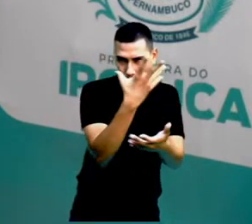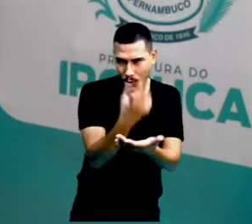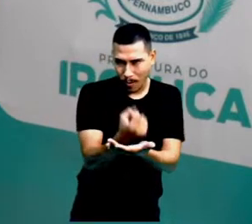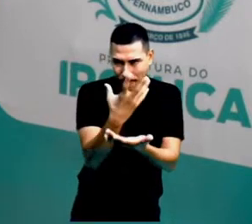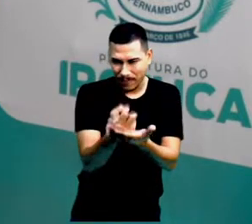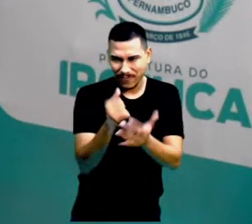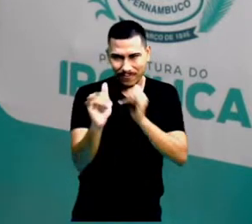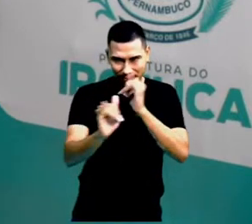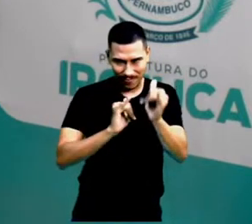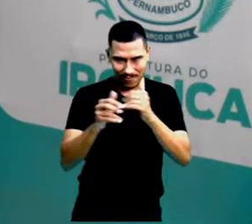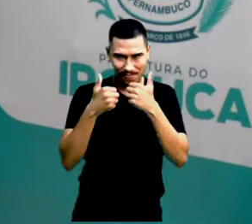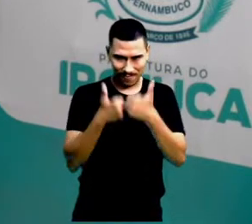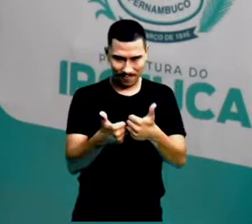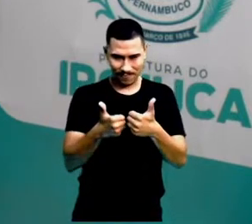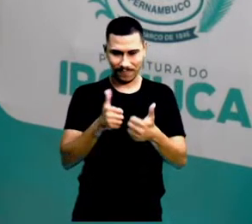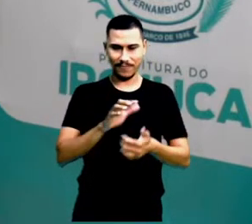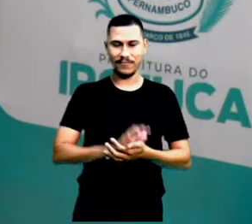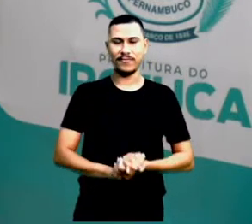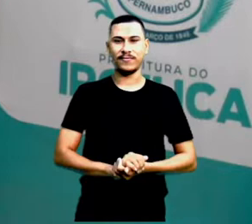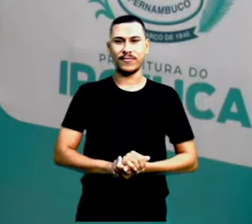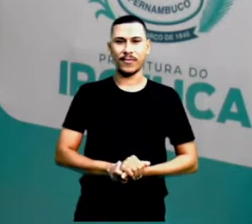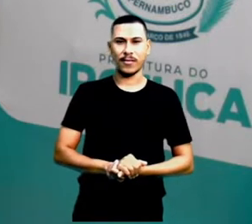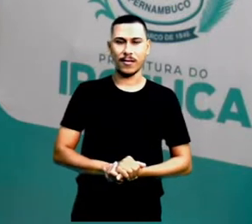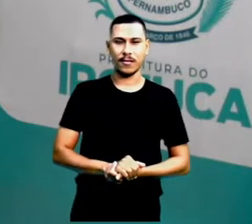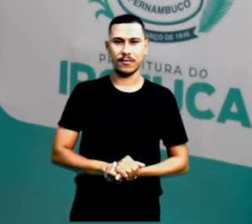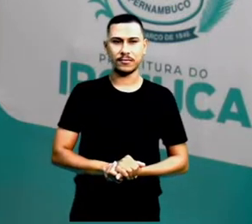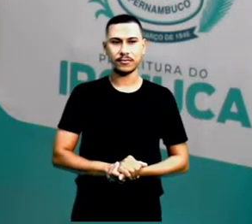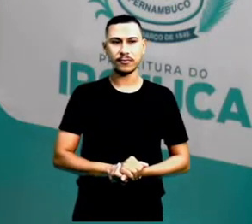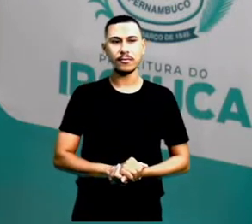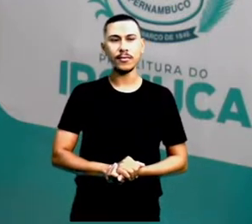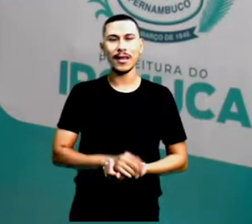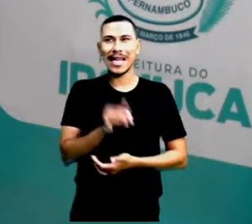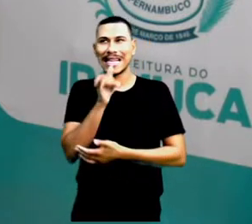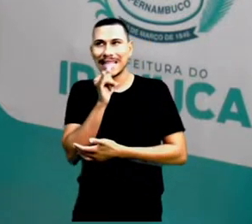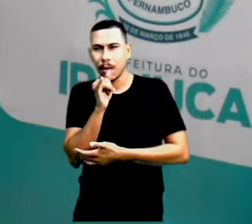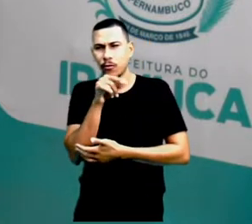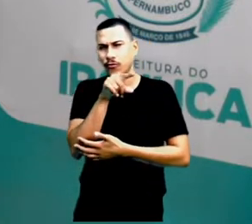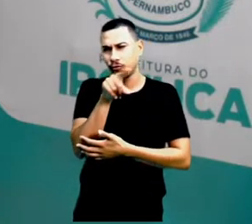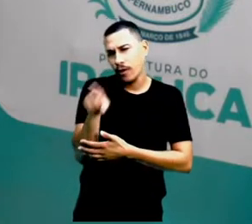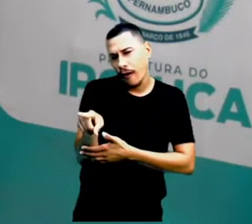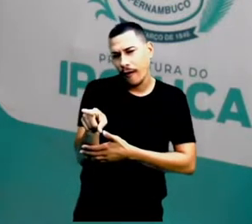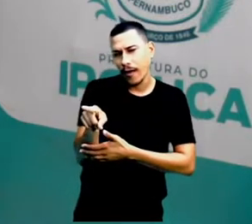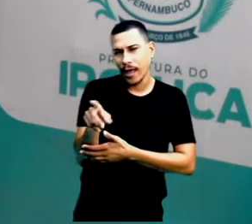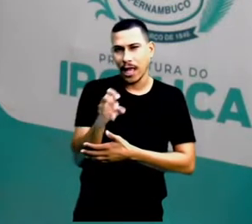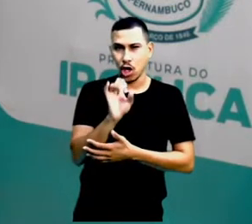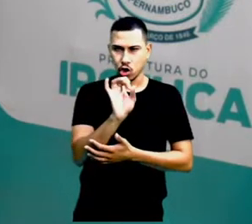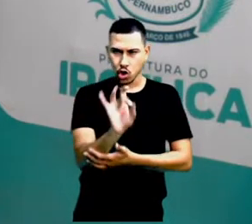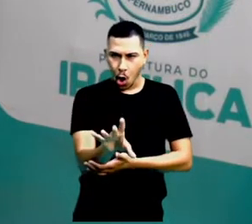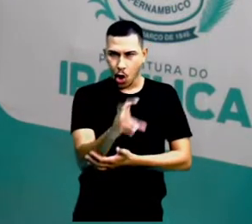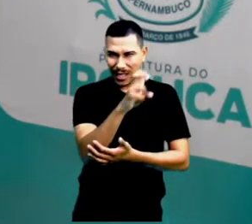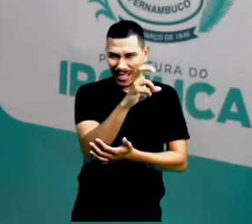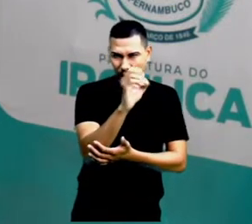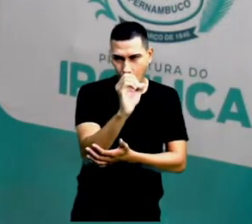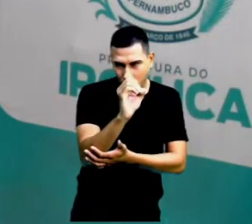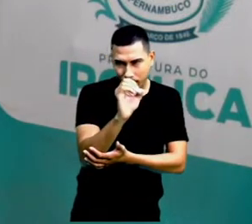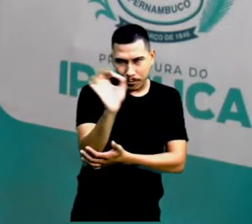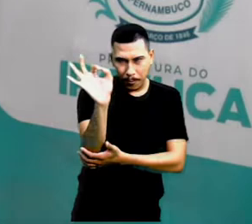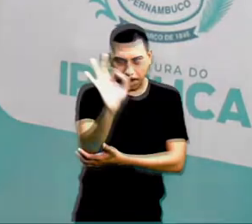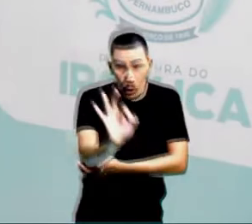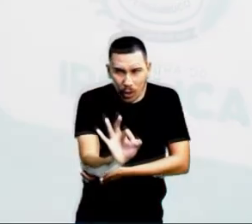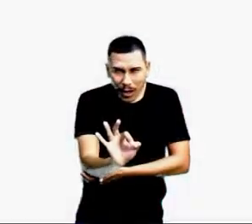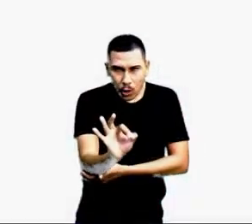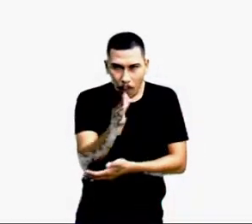ok? 100%, 100%. Agora, se você carregou apenas a metade do